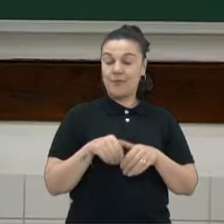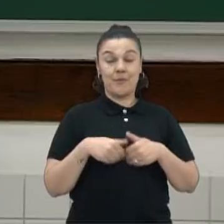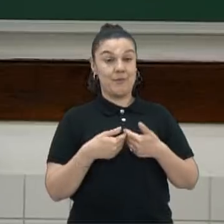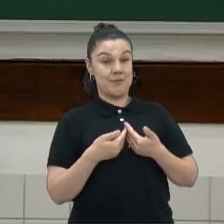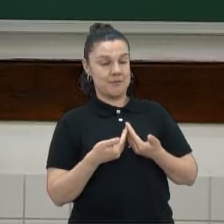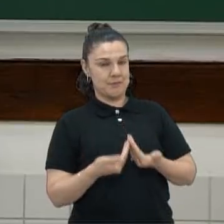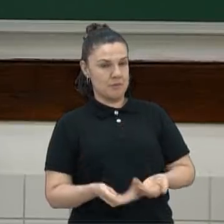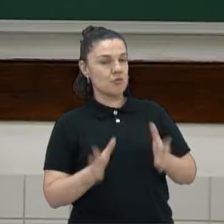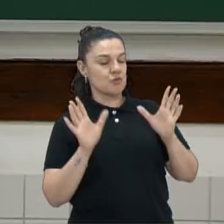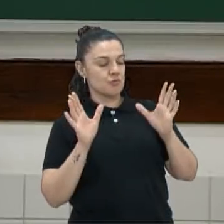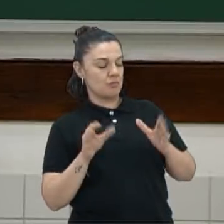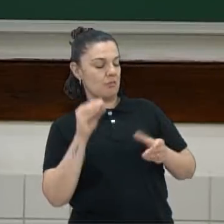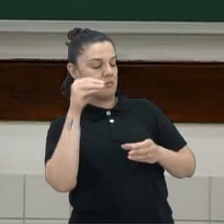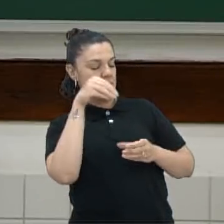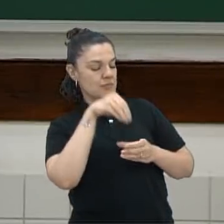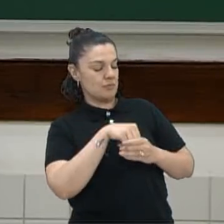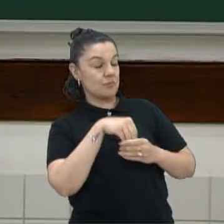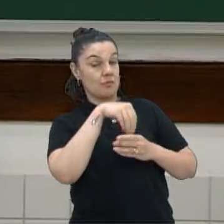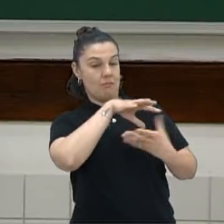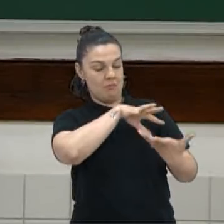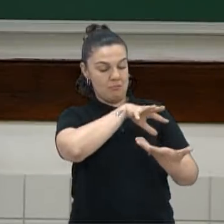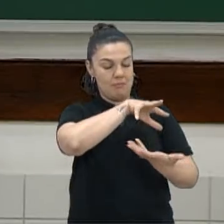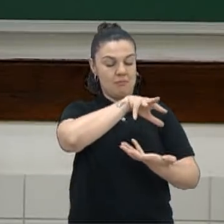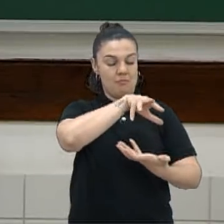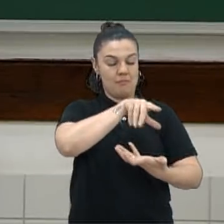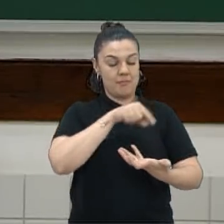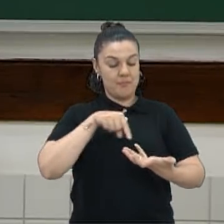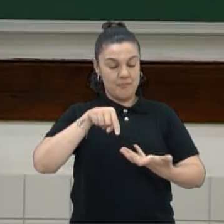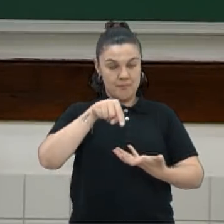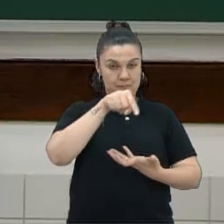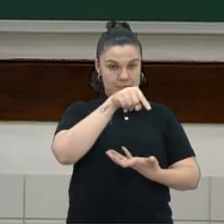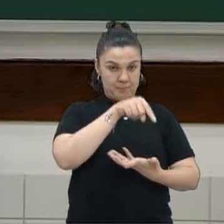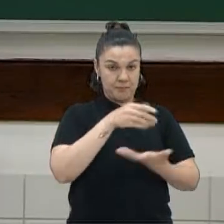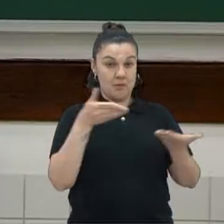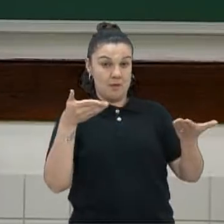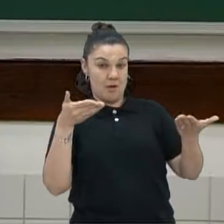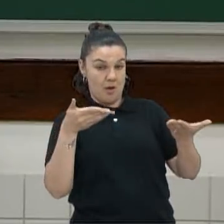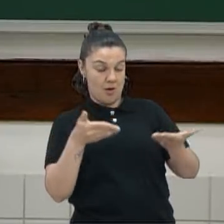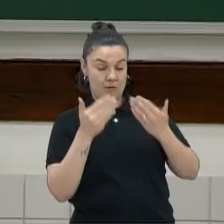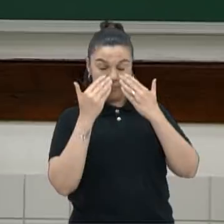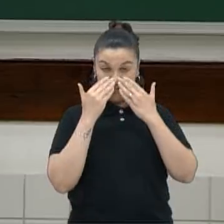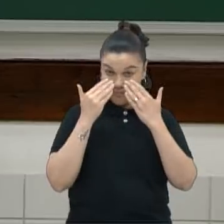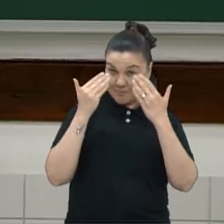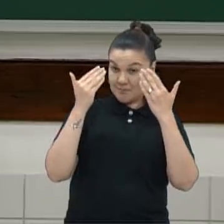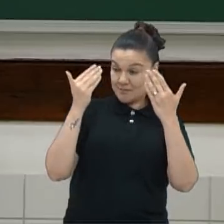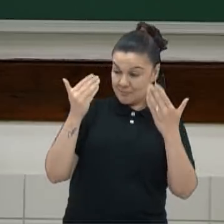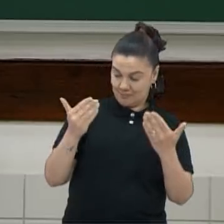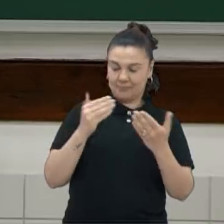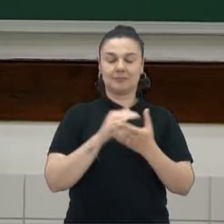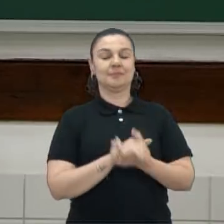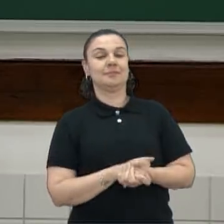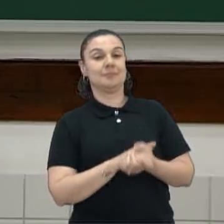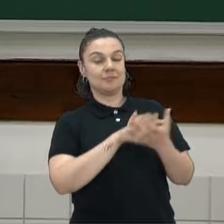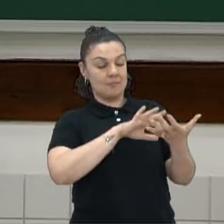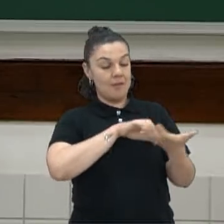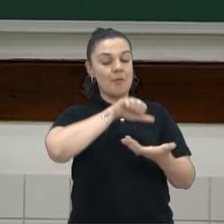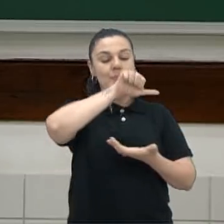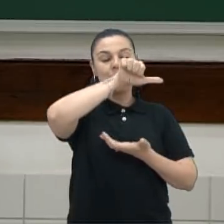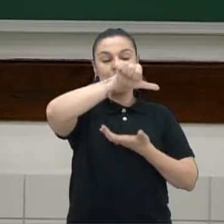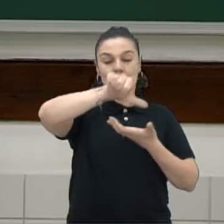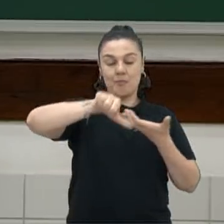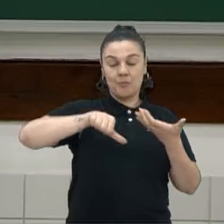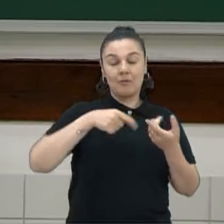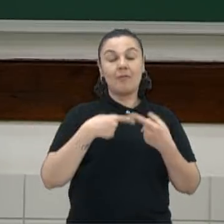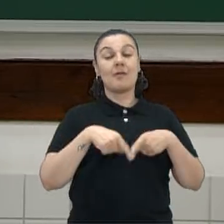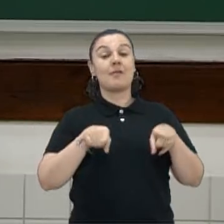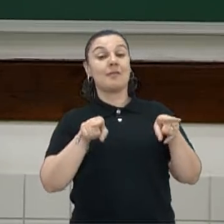Então, agora que nós já falamos sobre os agentes internos formadores do relevo, nós vamos falar sobre os agentes externos que modelam